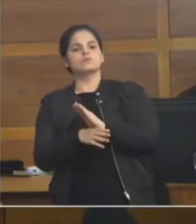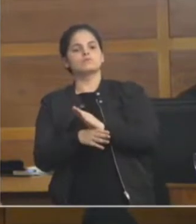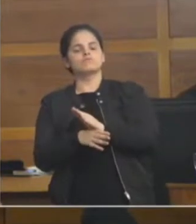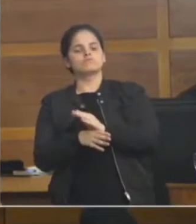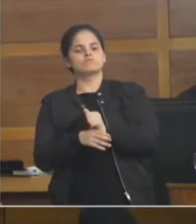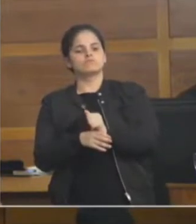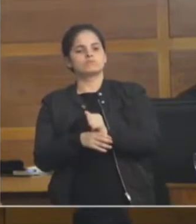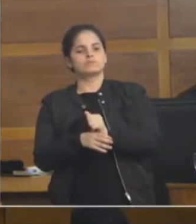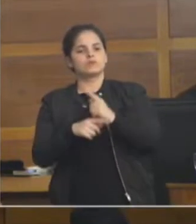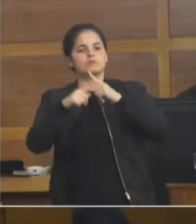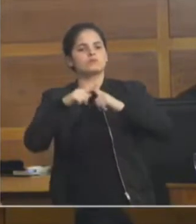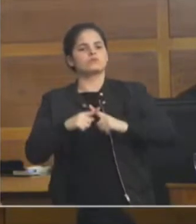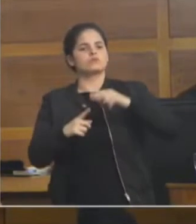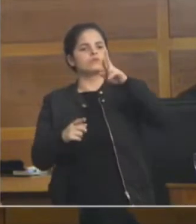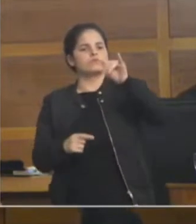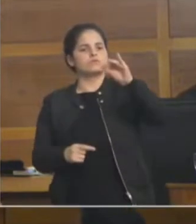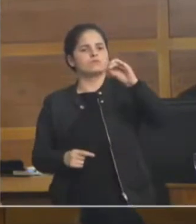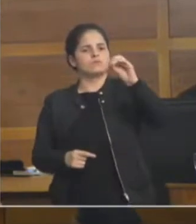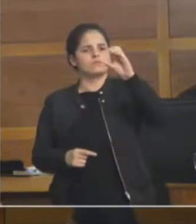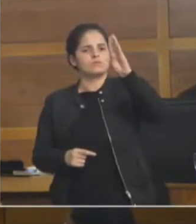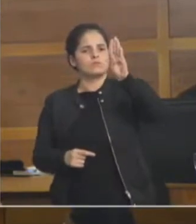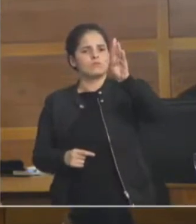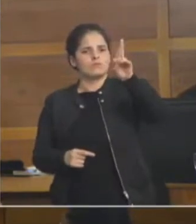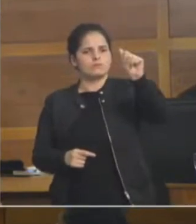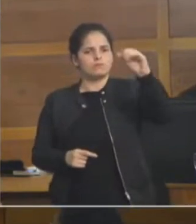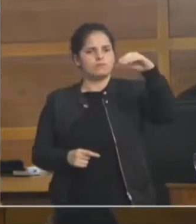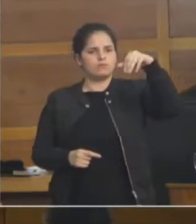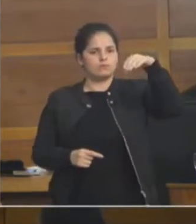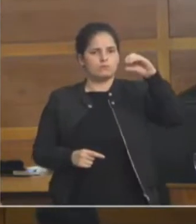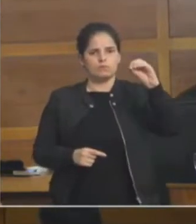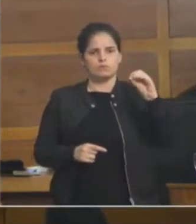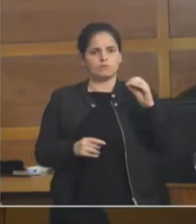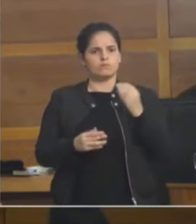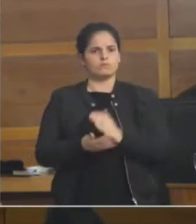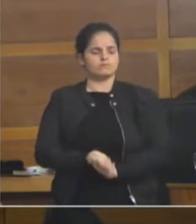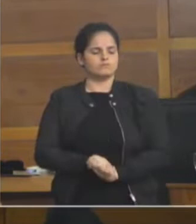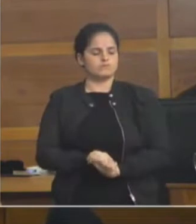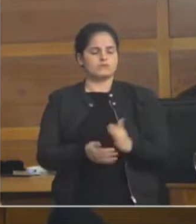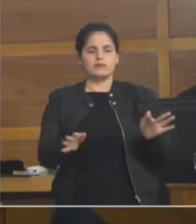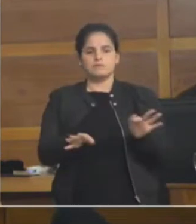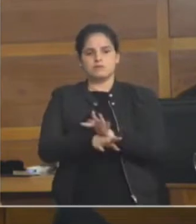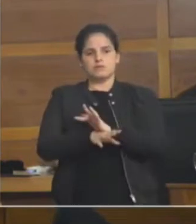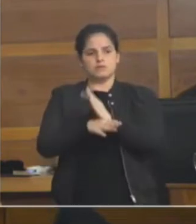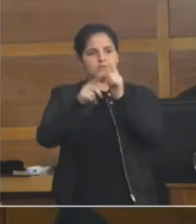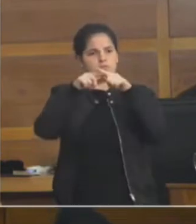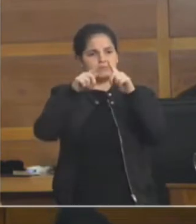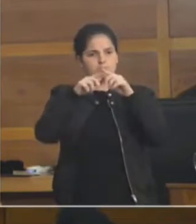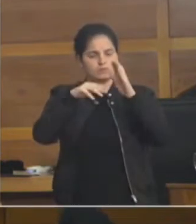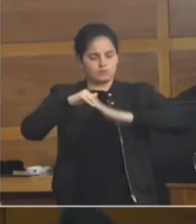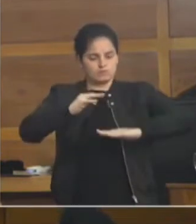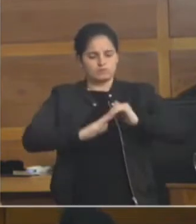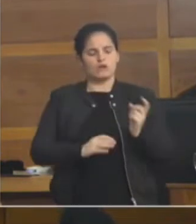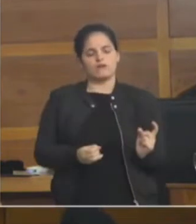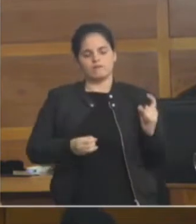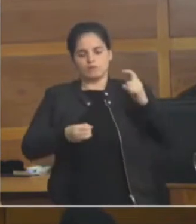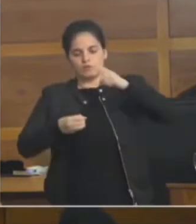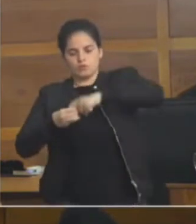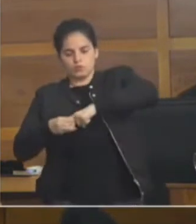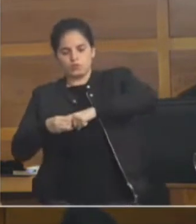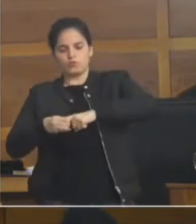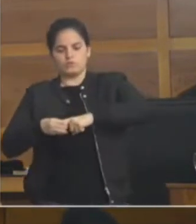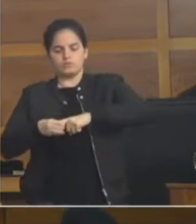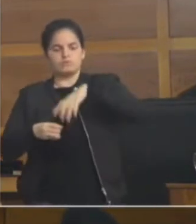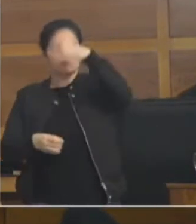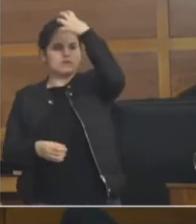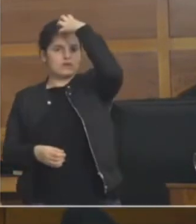Americana encerrando a sua carreira profissional voltando para sua cidade tornou-se empresário no